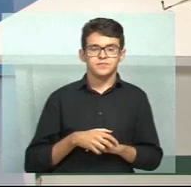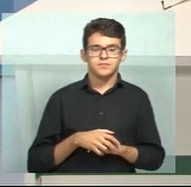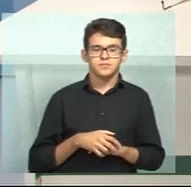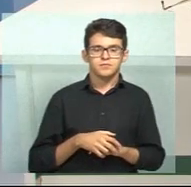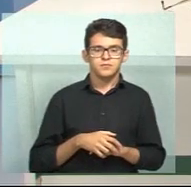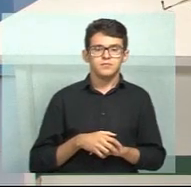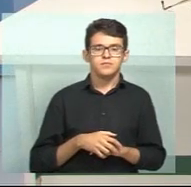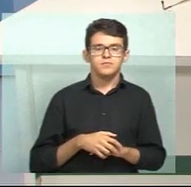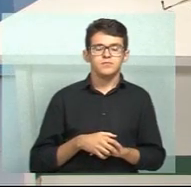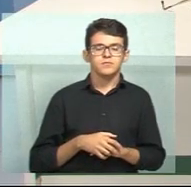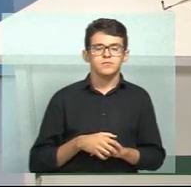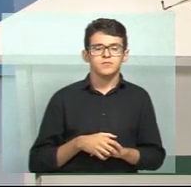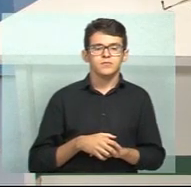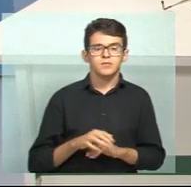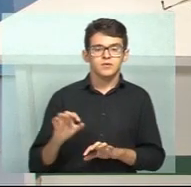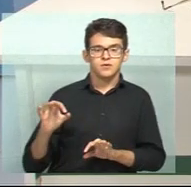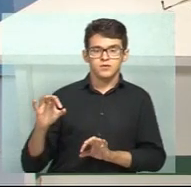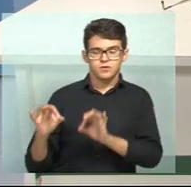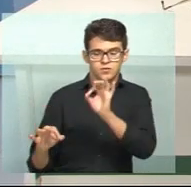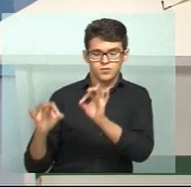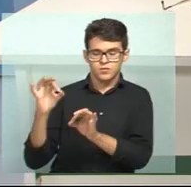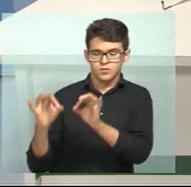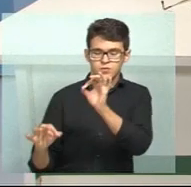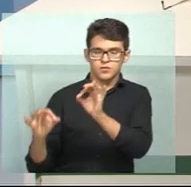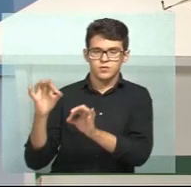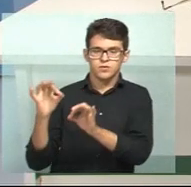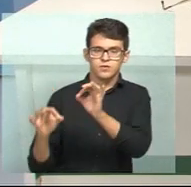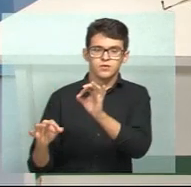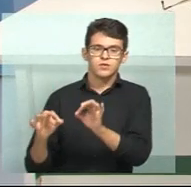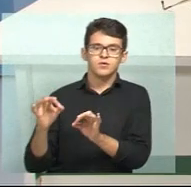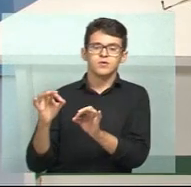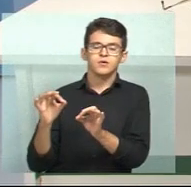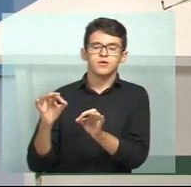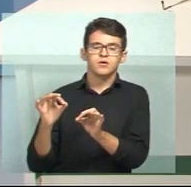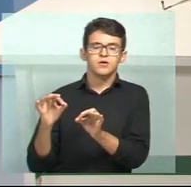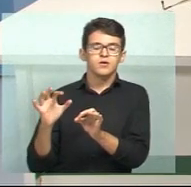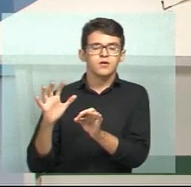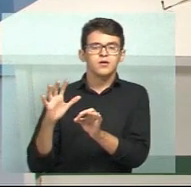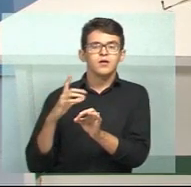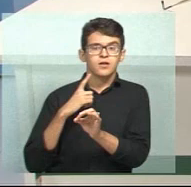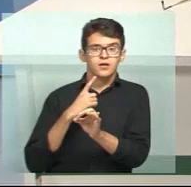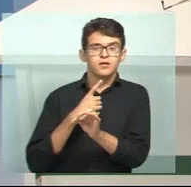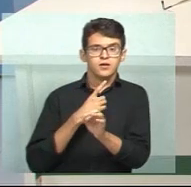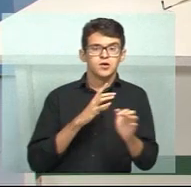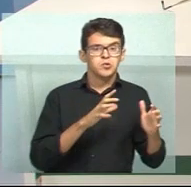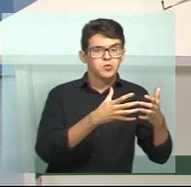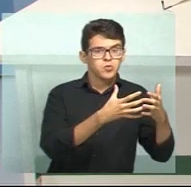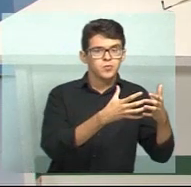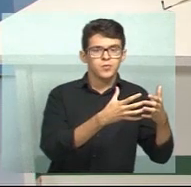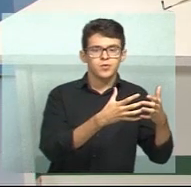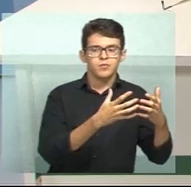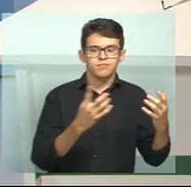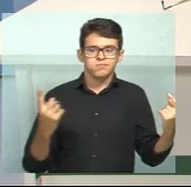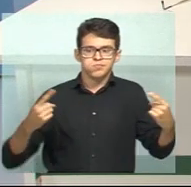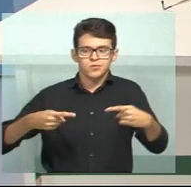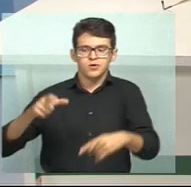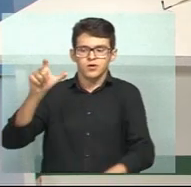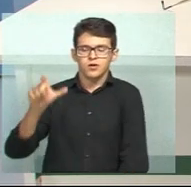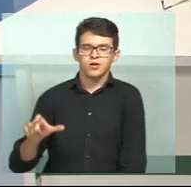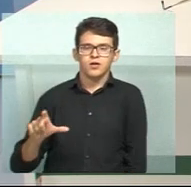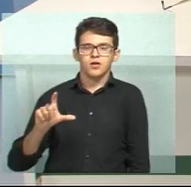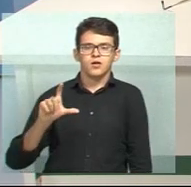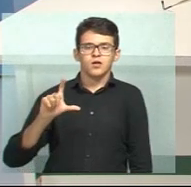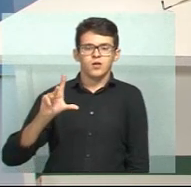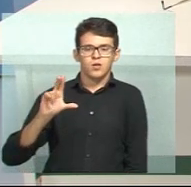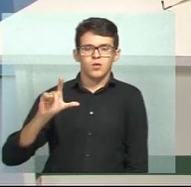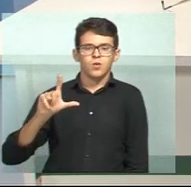o julgamento estava sendo esperado também por forças políticas adversárias ao presidente Lula. Até internas do PT.